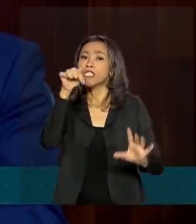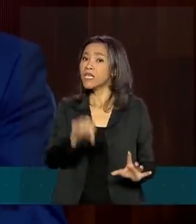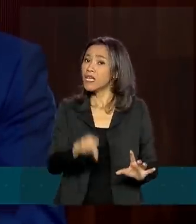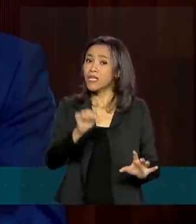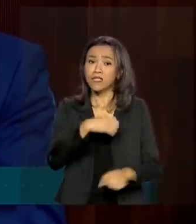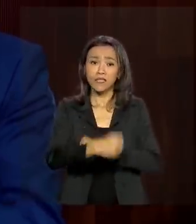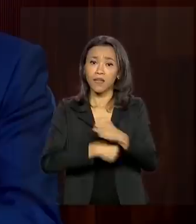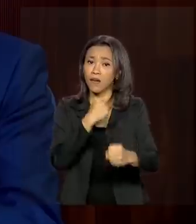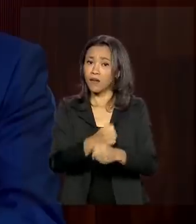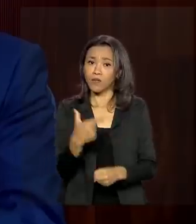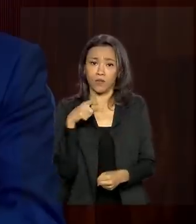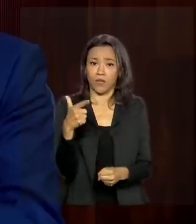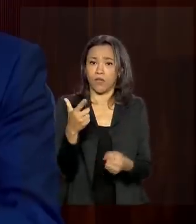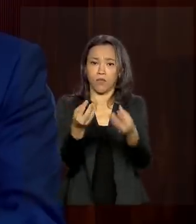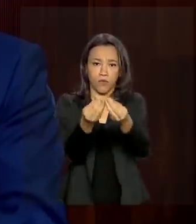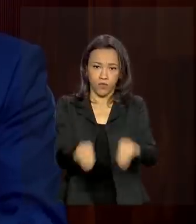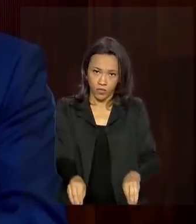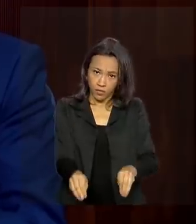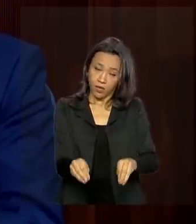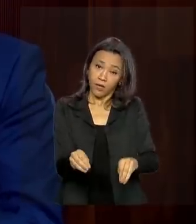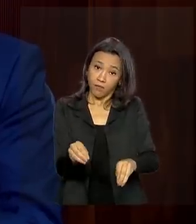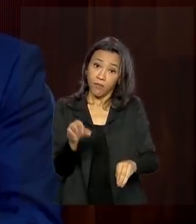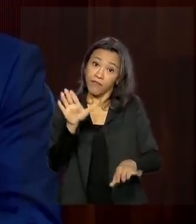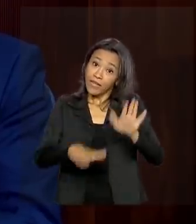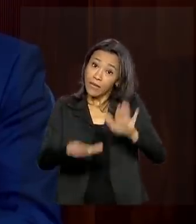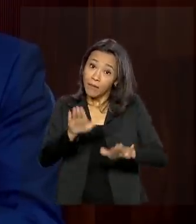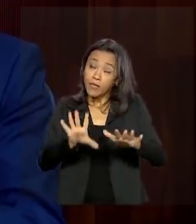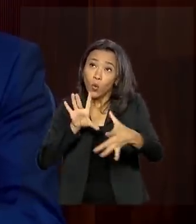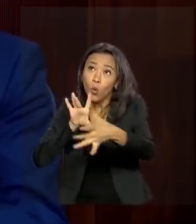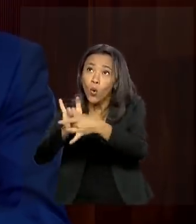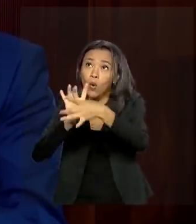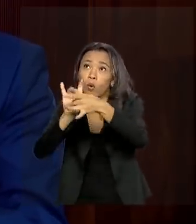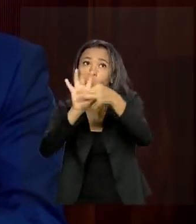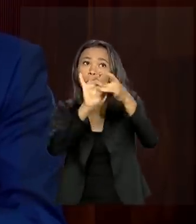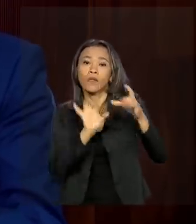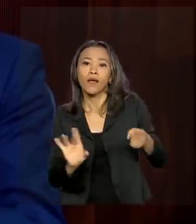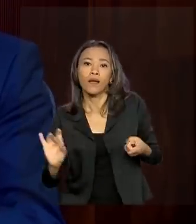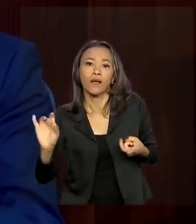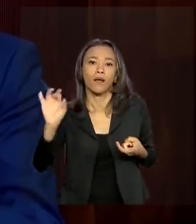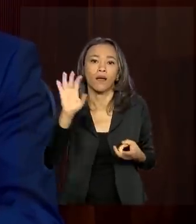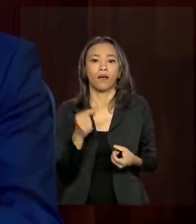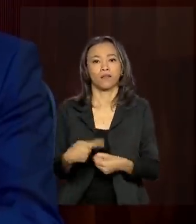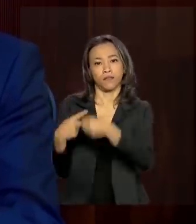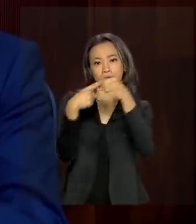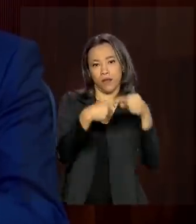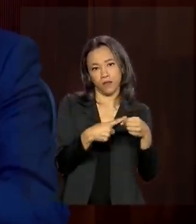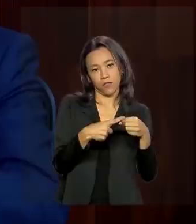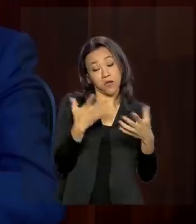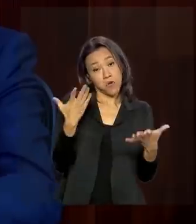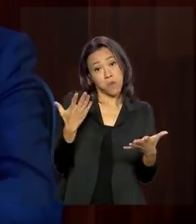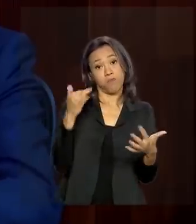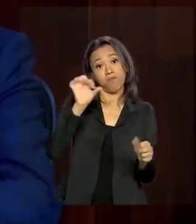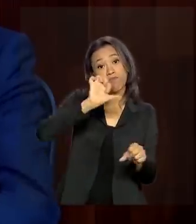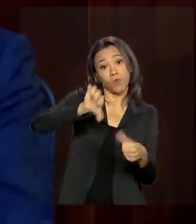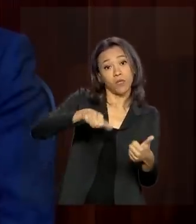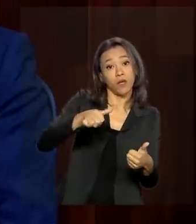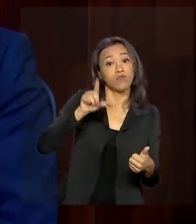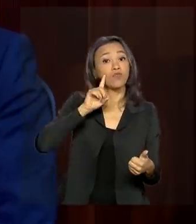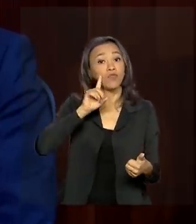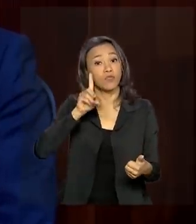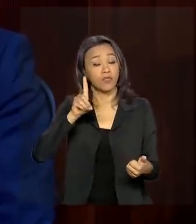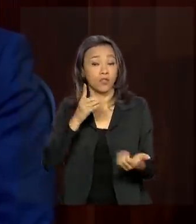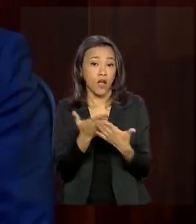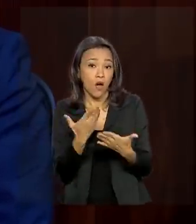perdido e eles consigam, na melhor forma, de acordo com a realidade do município, alterar as aulas para ter